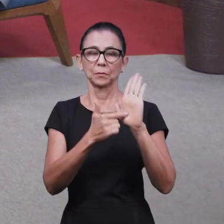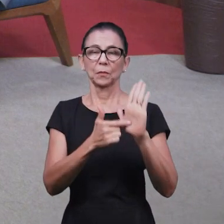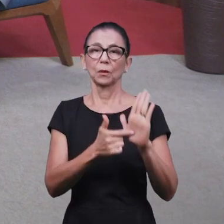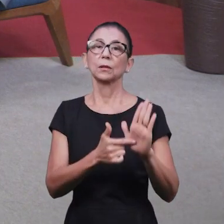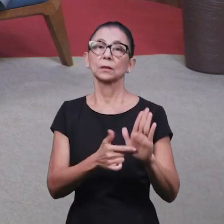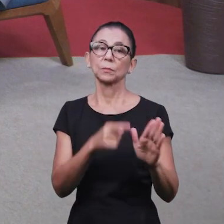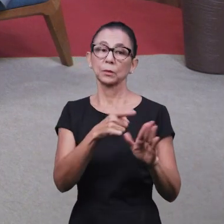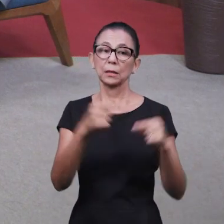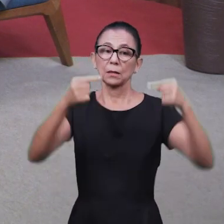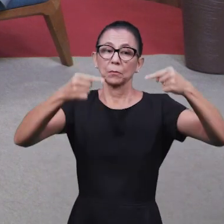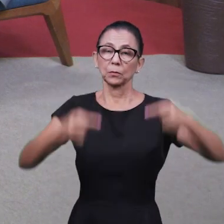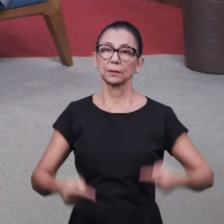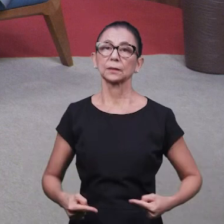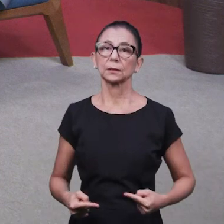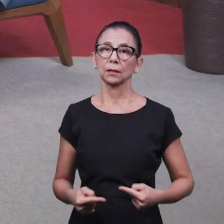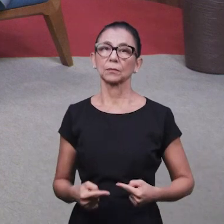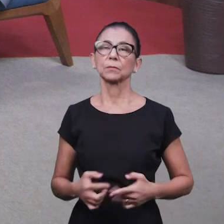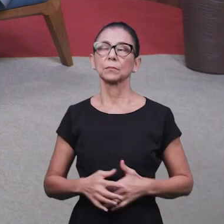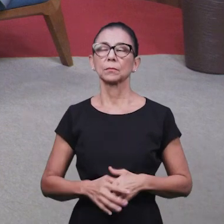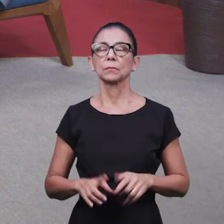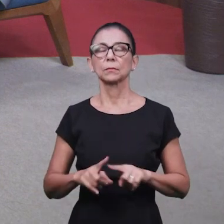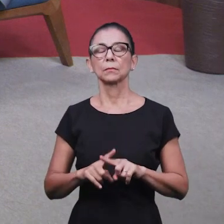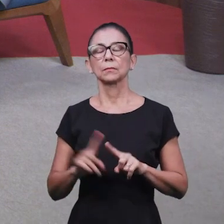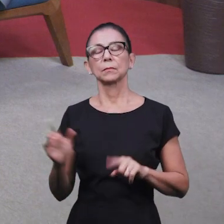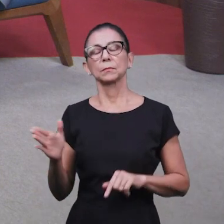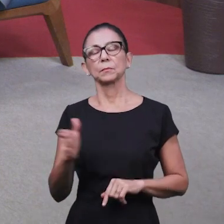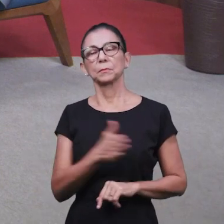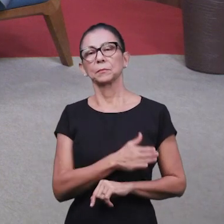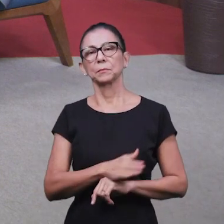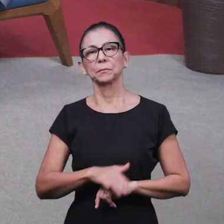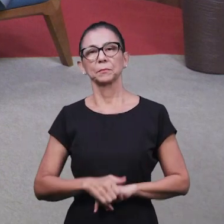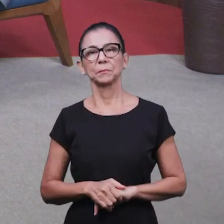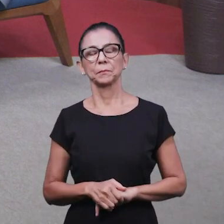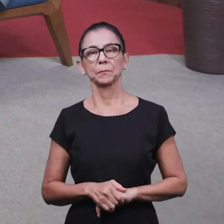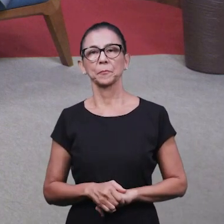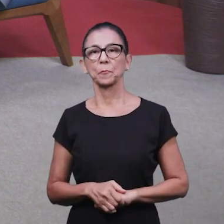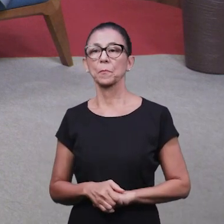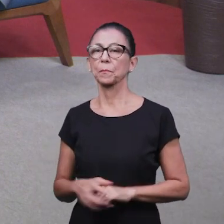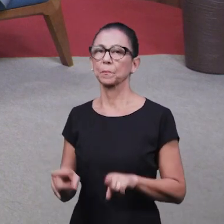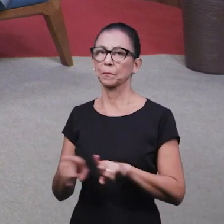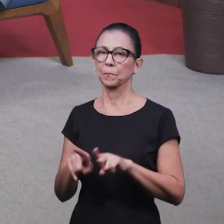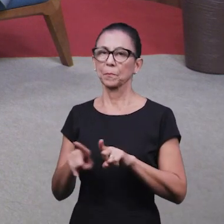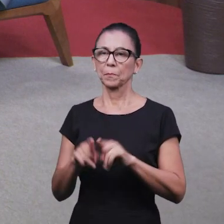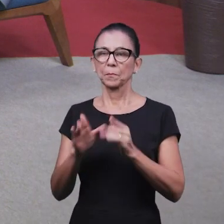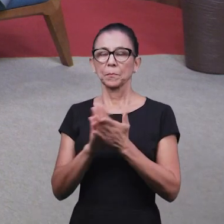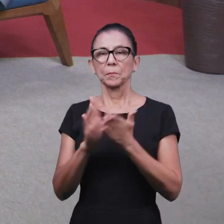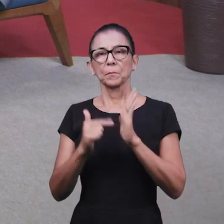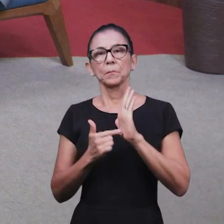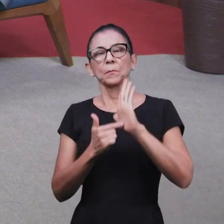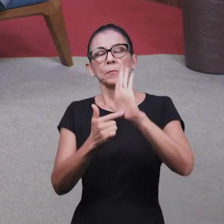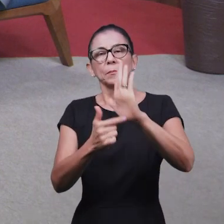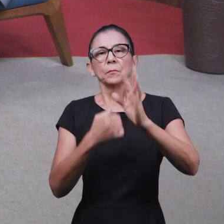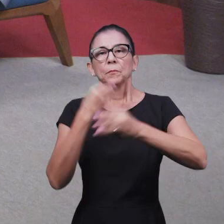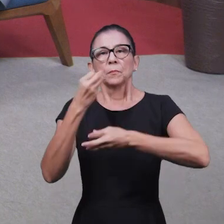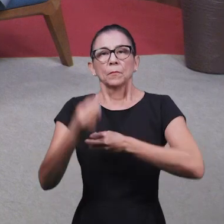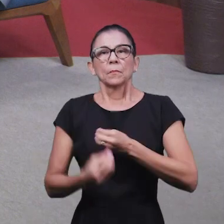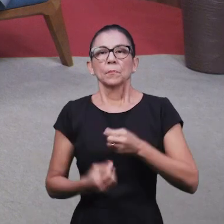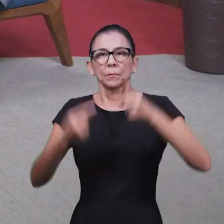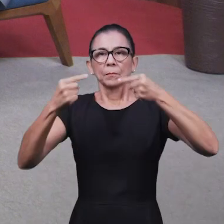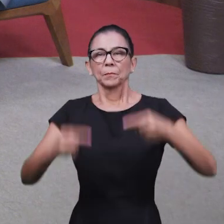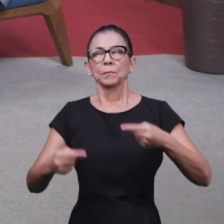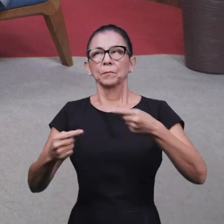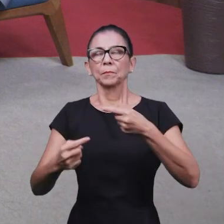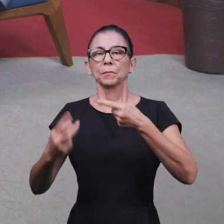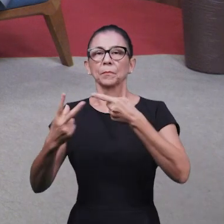Saíram fortalecidos. A gente sai fortalecido, glória a Deus. Bom, mas a palavra ela nos ensina também como vencer as